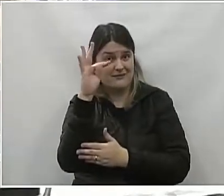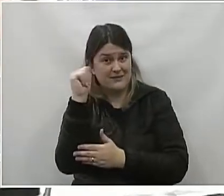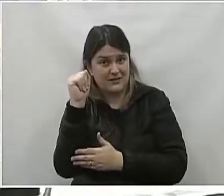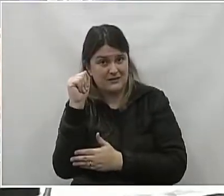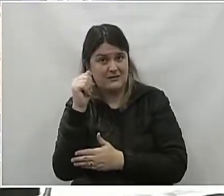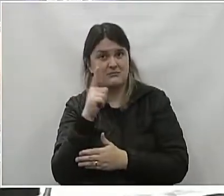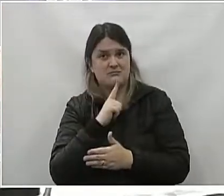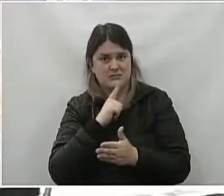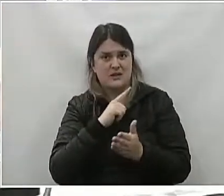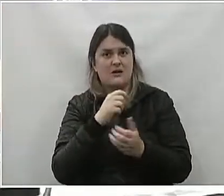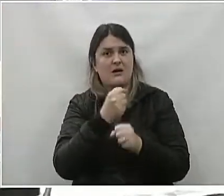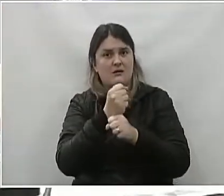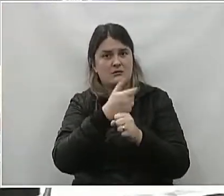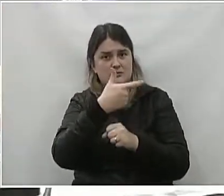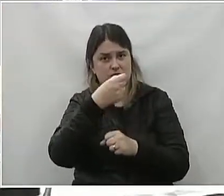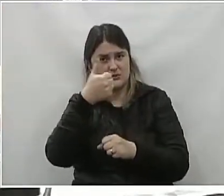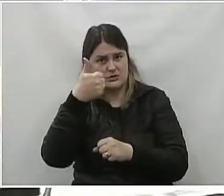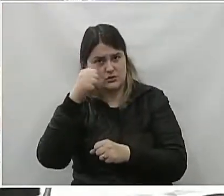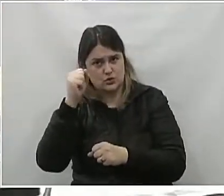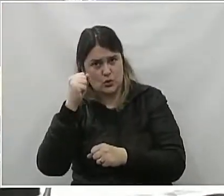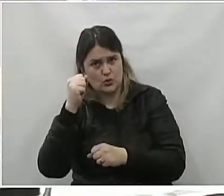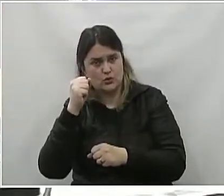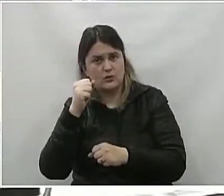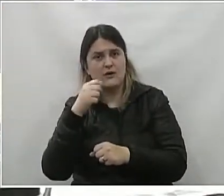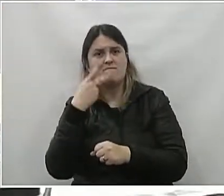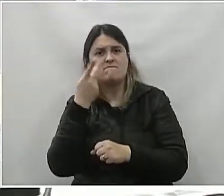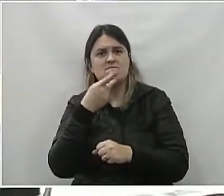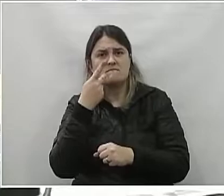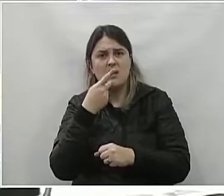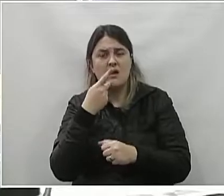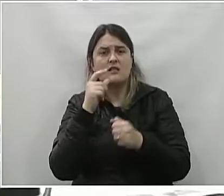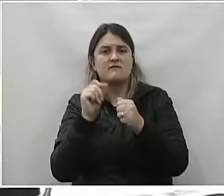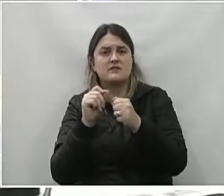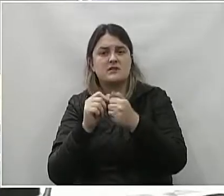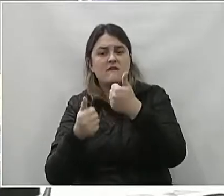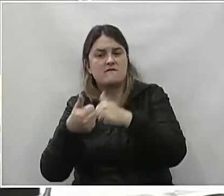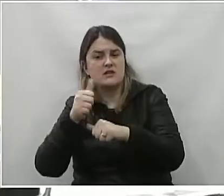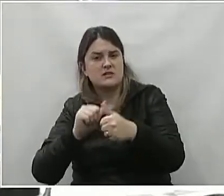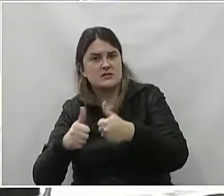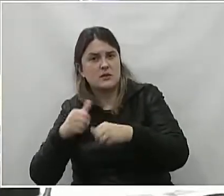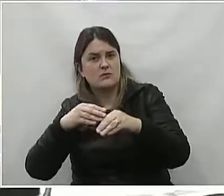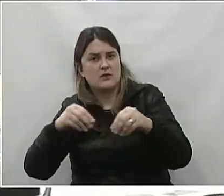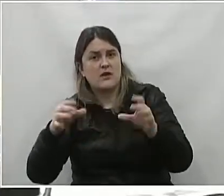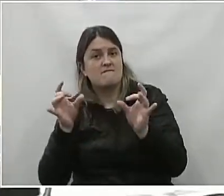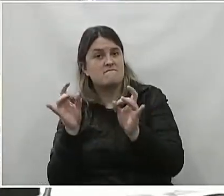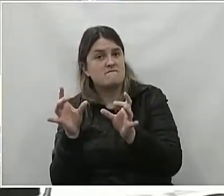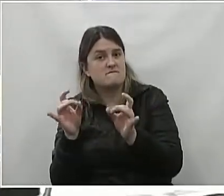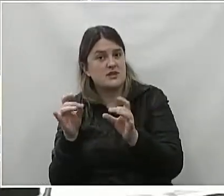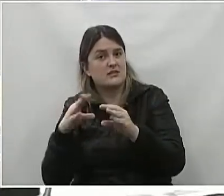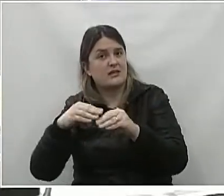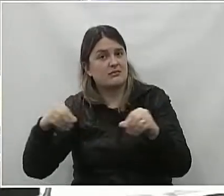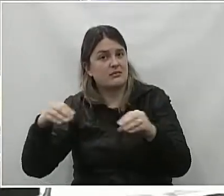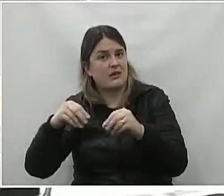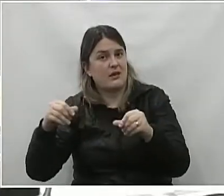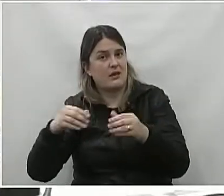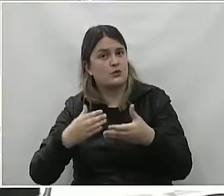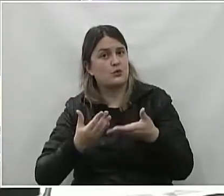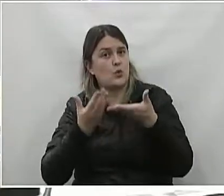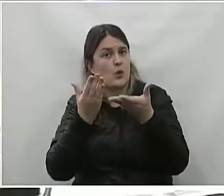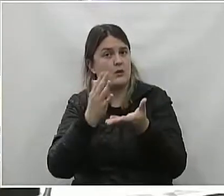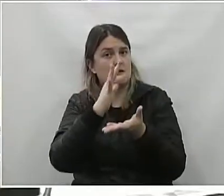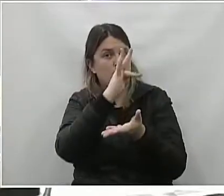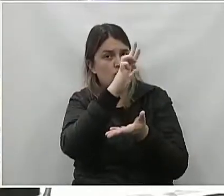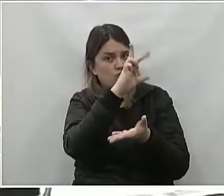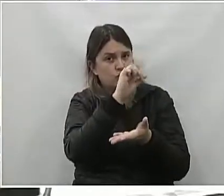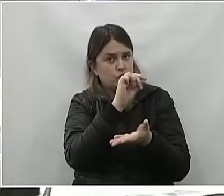né, que a gente tem aqui de 2018 e há outras, é falando sobre a avaliação e venda dos terrenos doados ao